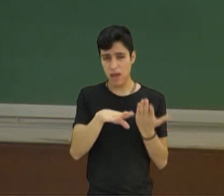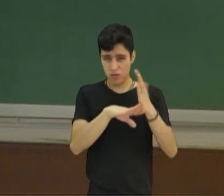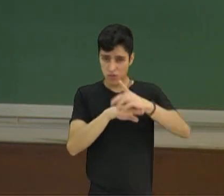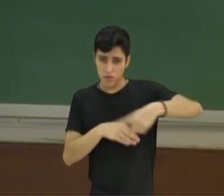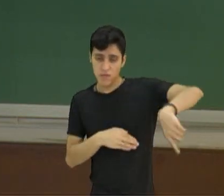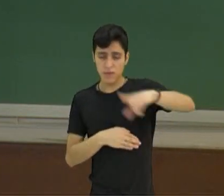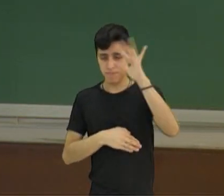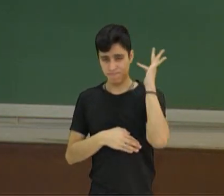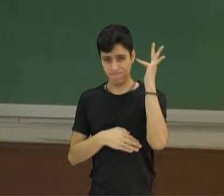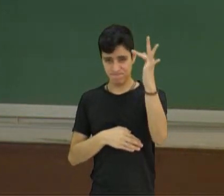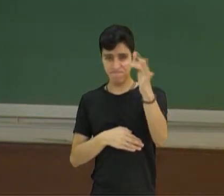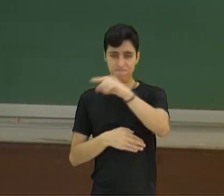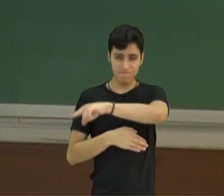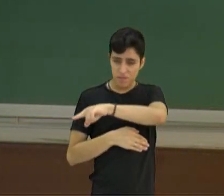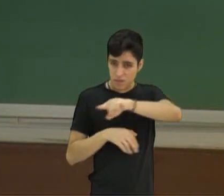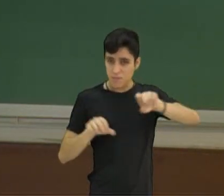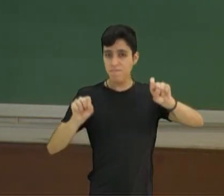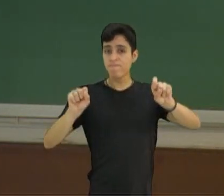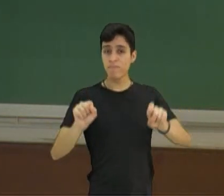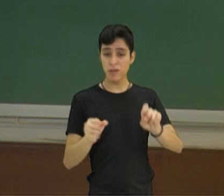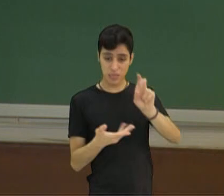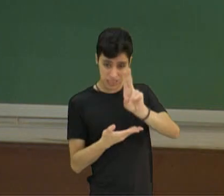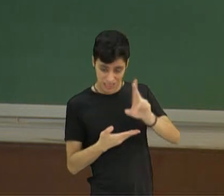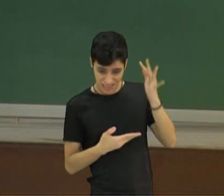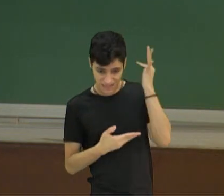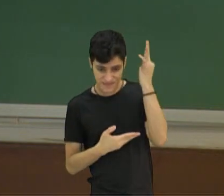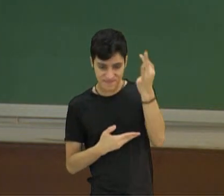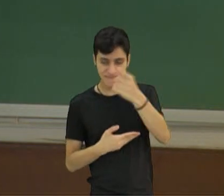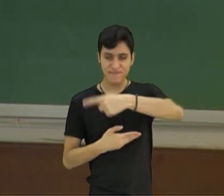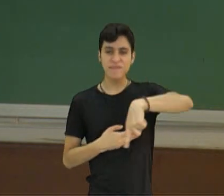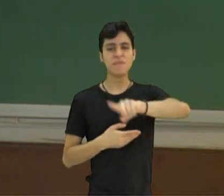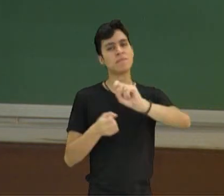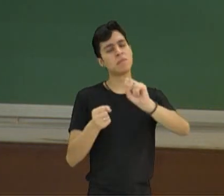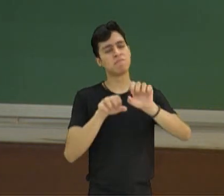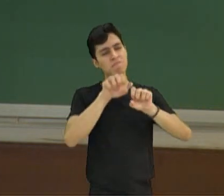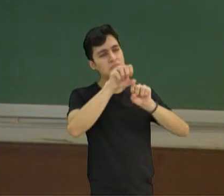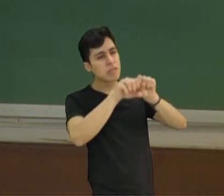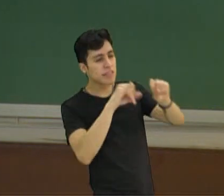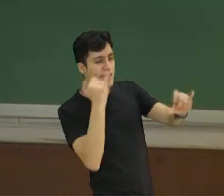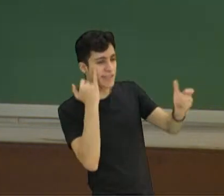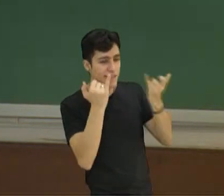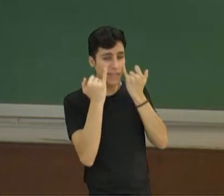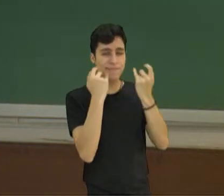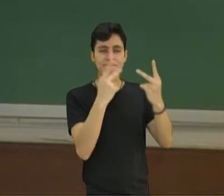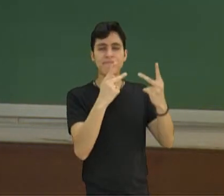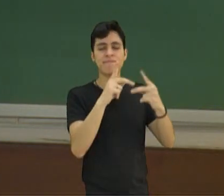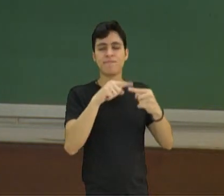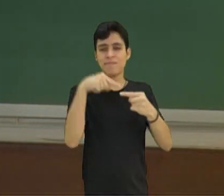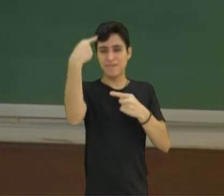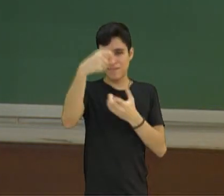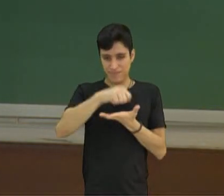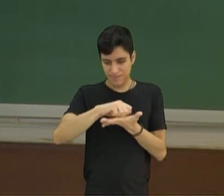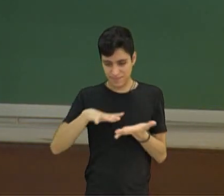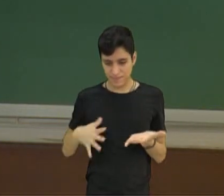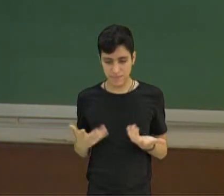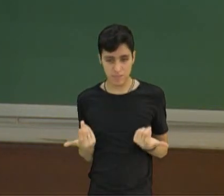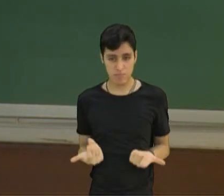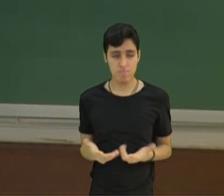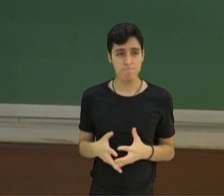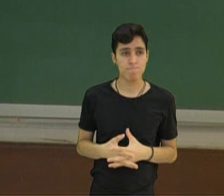você pode achar necessário utilizar, e você pode utilizar algumas informações dessas nos próximos exercícios.